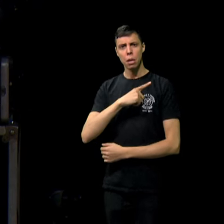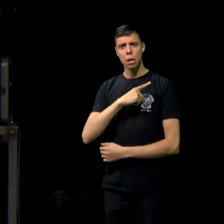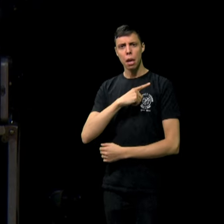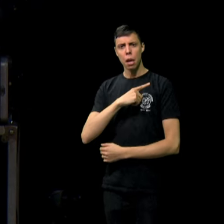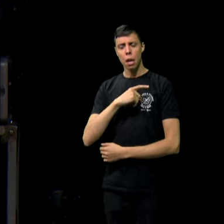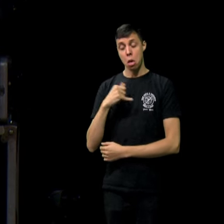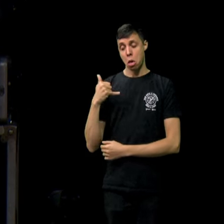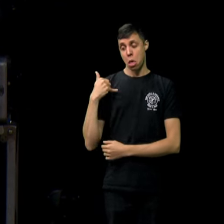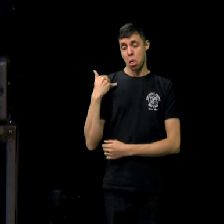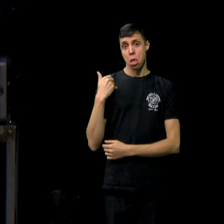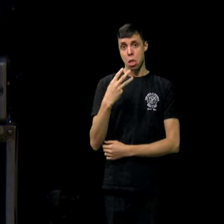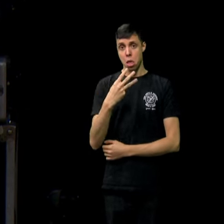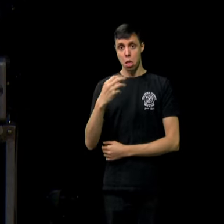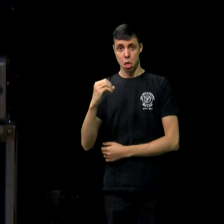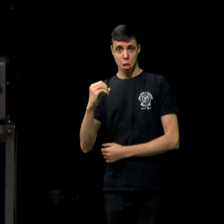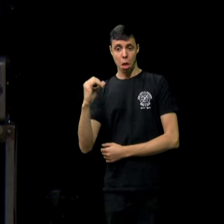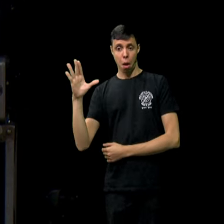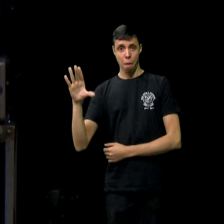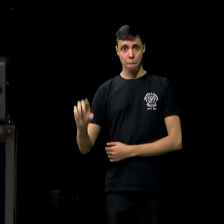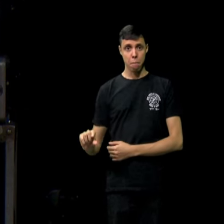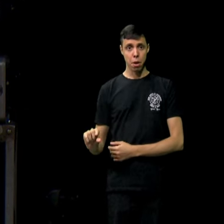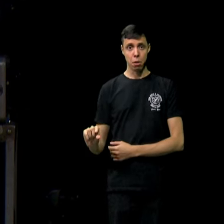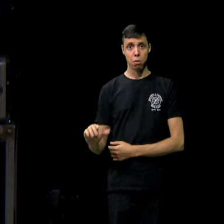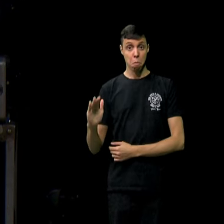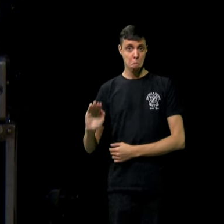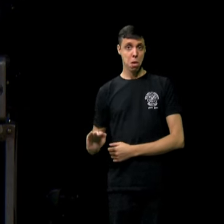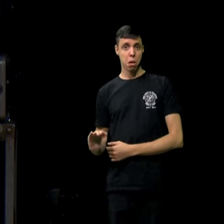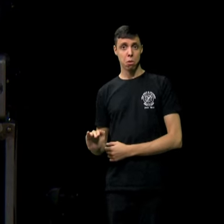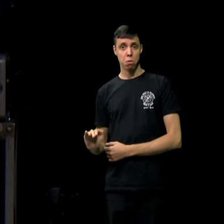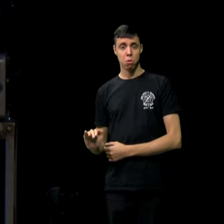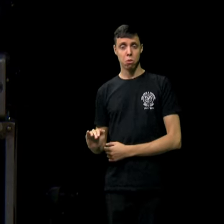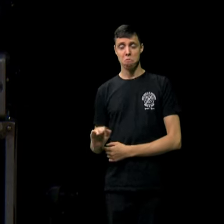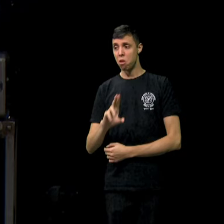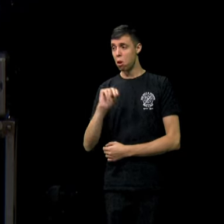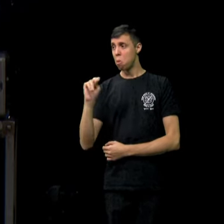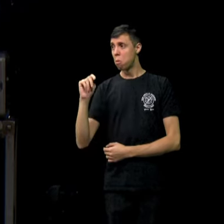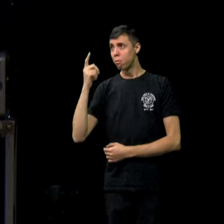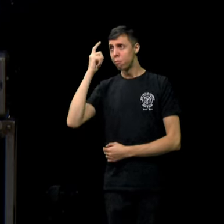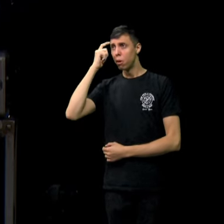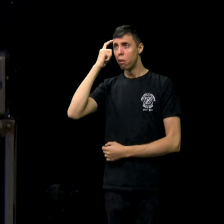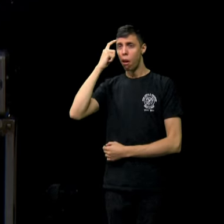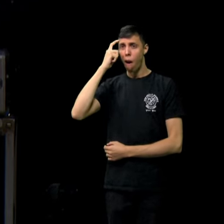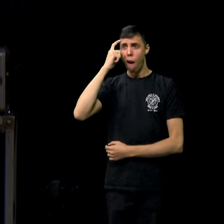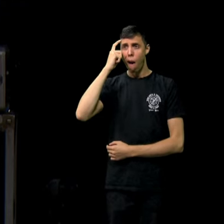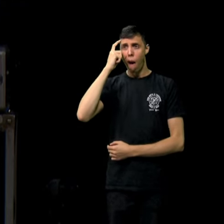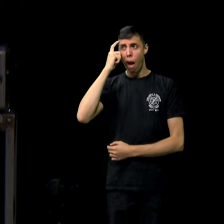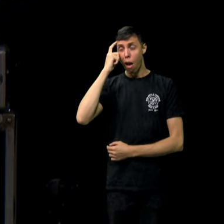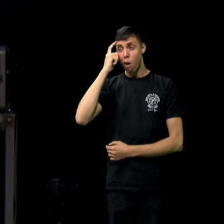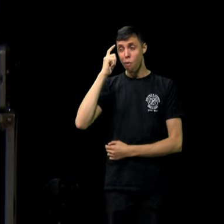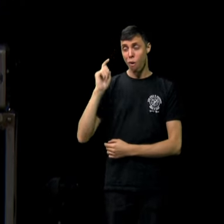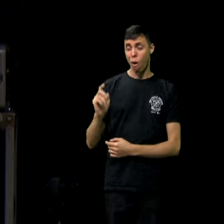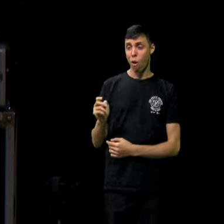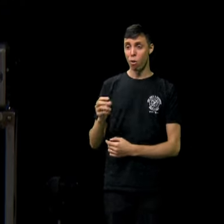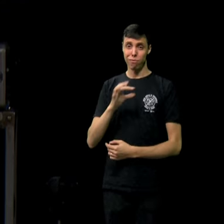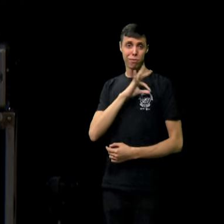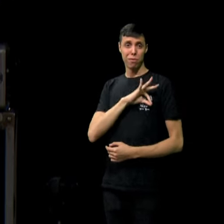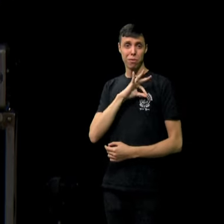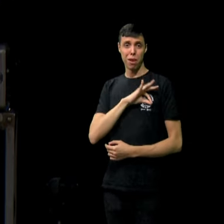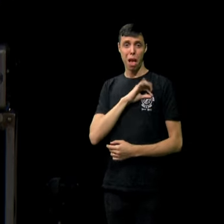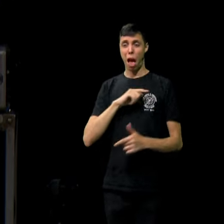anos, você não deveria nem sequer pensar em sua cabeça em trabalhar para alguém. Você deveria ser empresário.